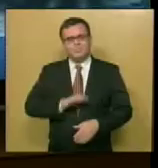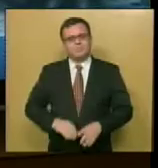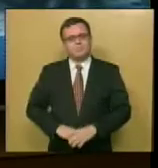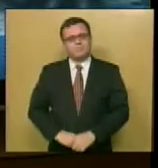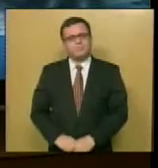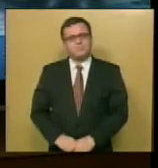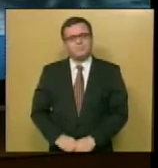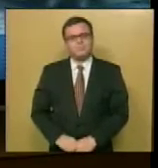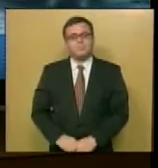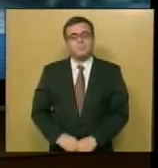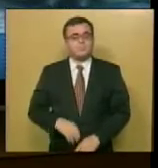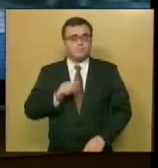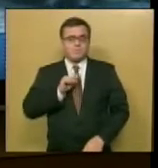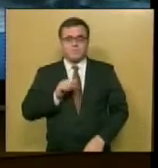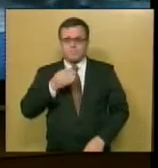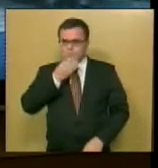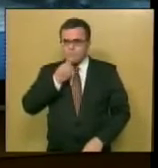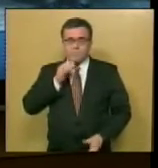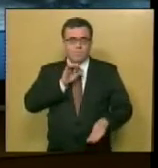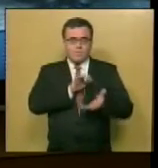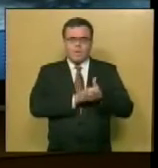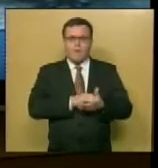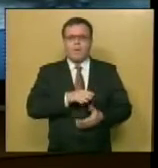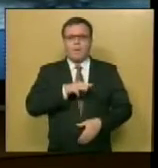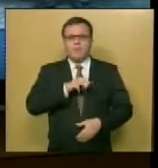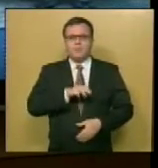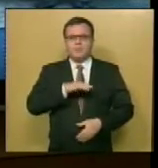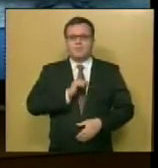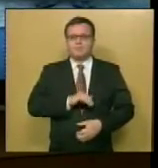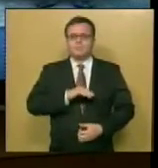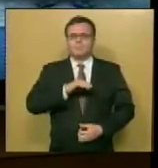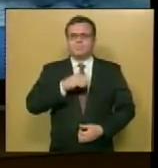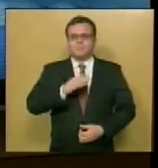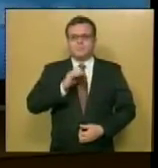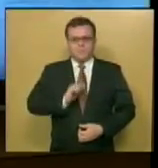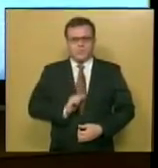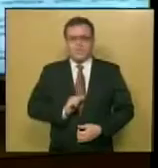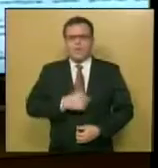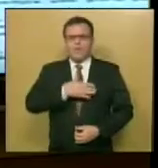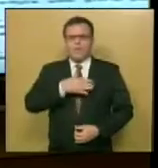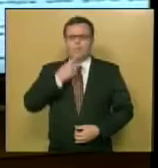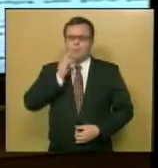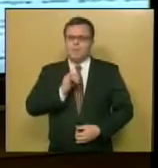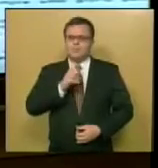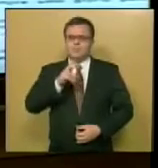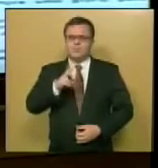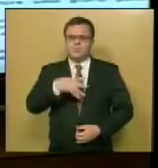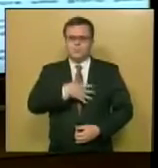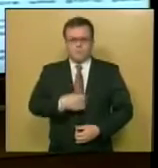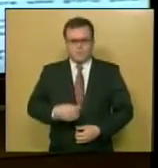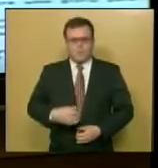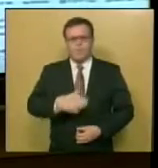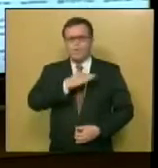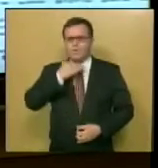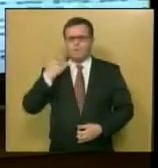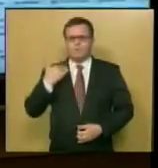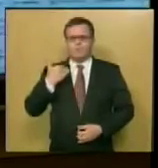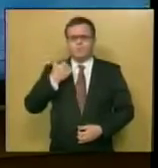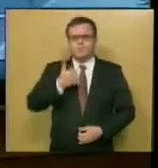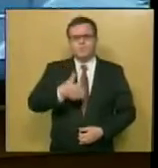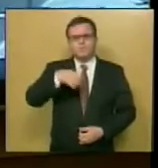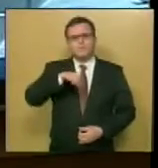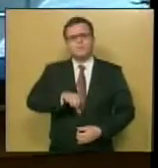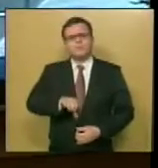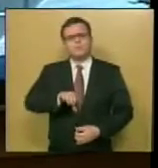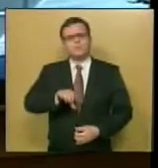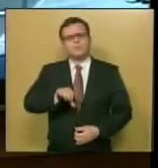Euclides, casado com Maria Oliveira Mendonça e pai de 5 filhos, morreu no dia 8 de agosto